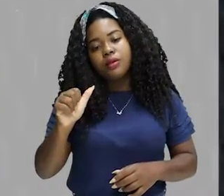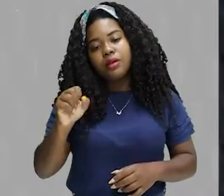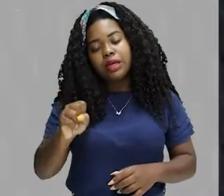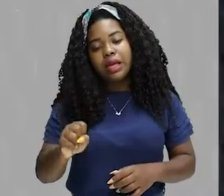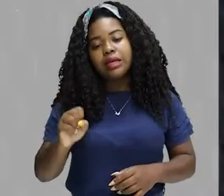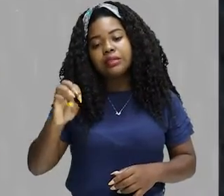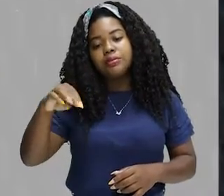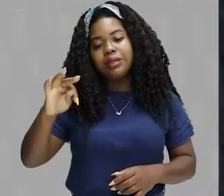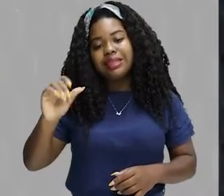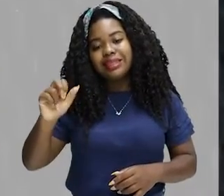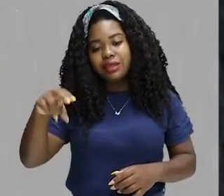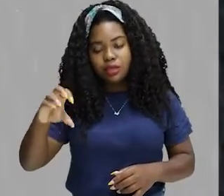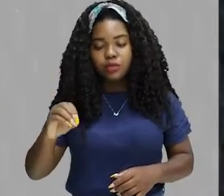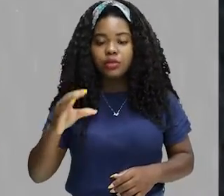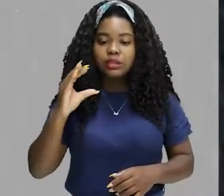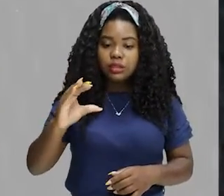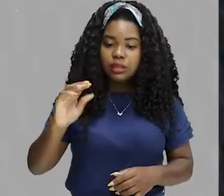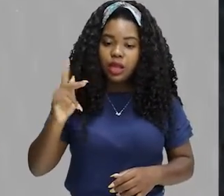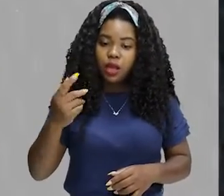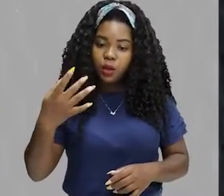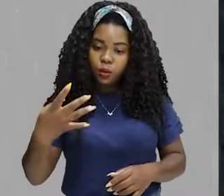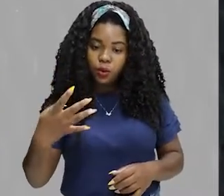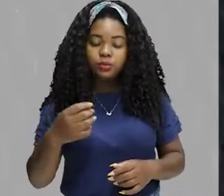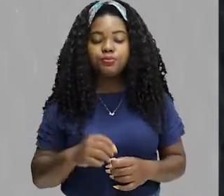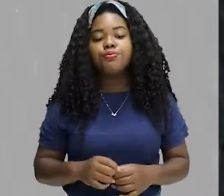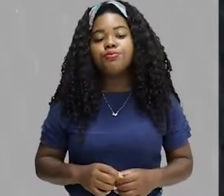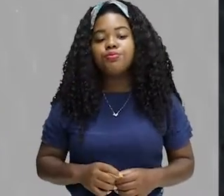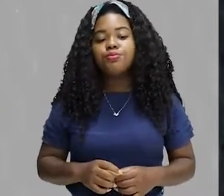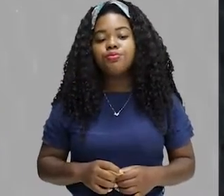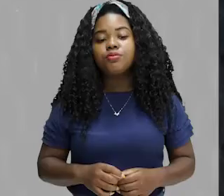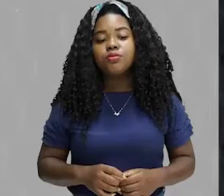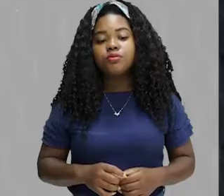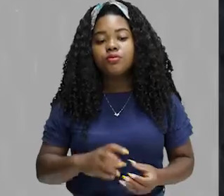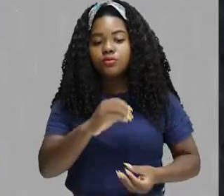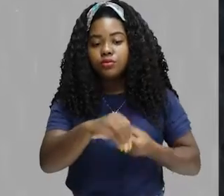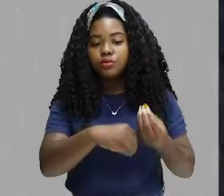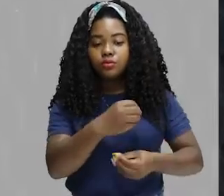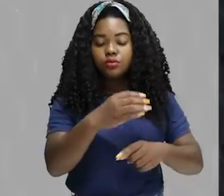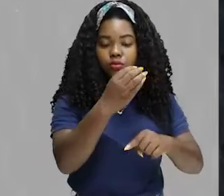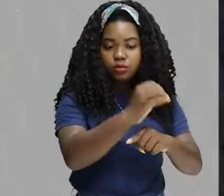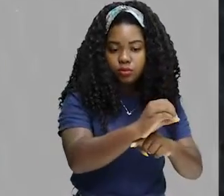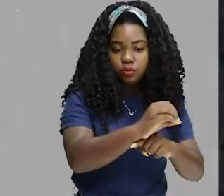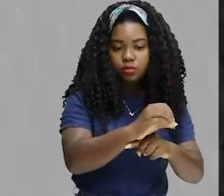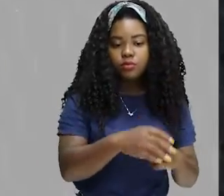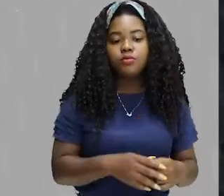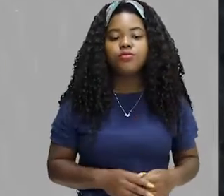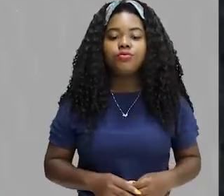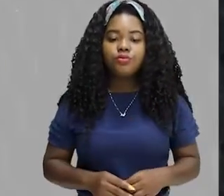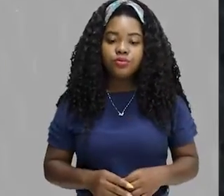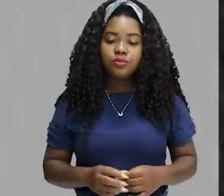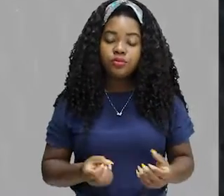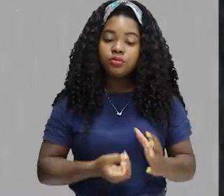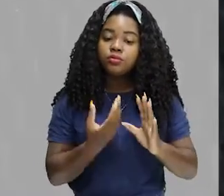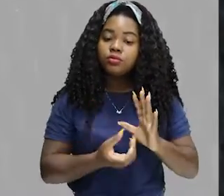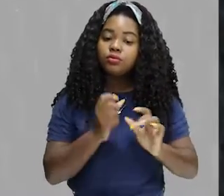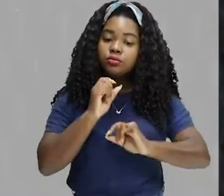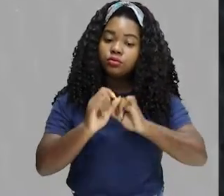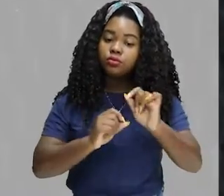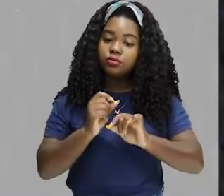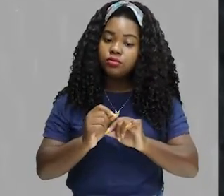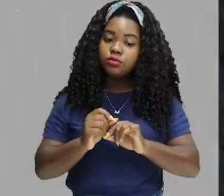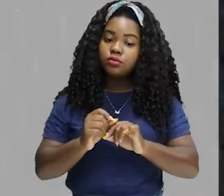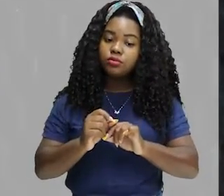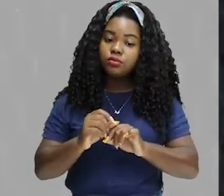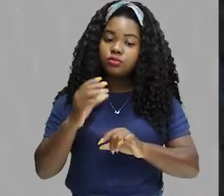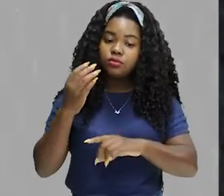o CH4. Então, ele reagindo com o oxigênio, produzindo o quê? O gás carbônico e a